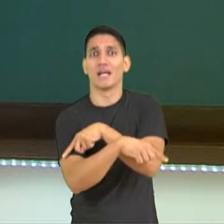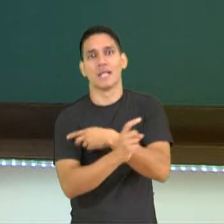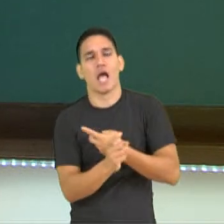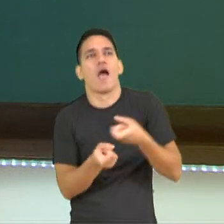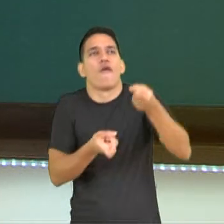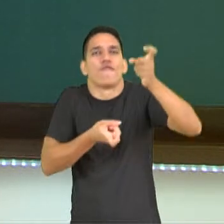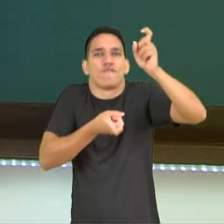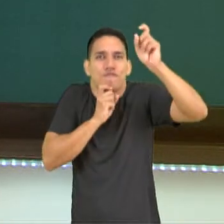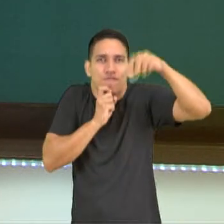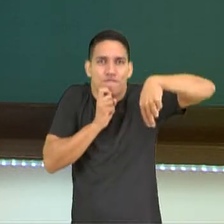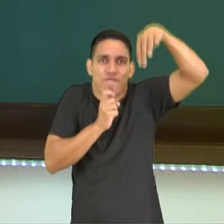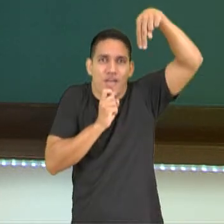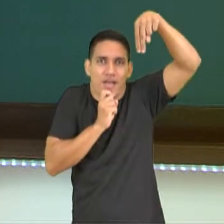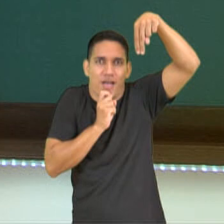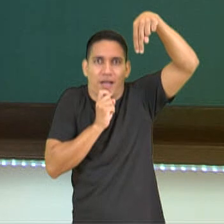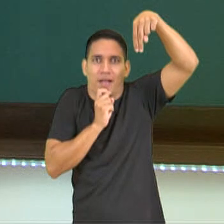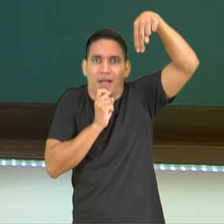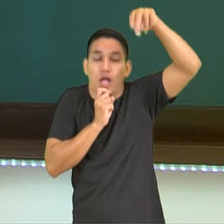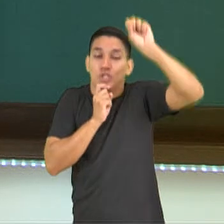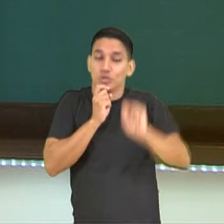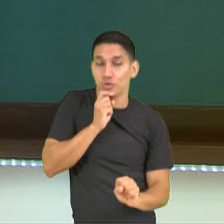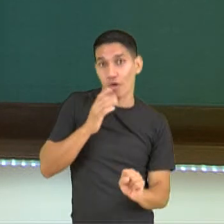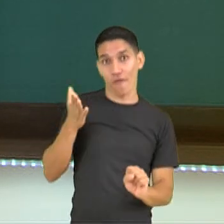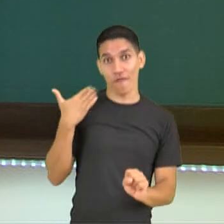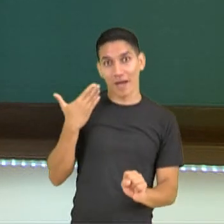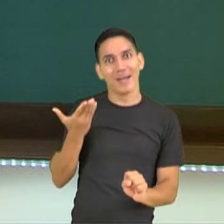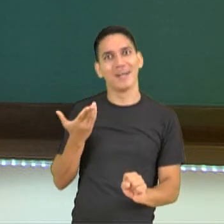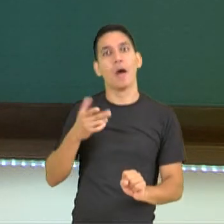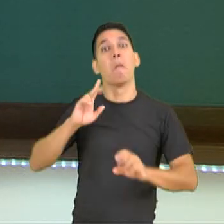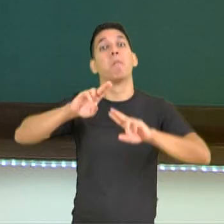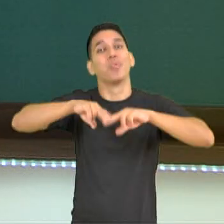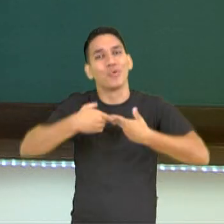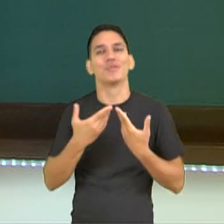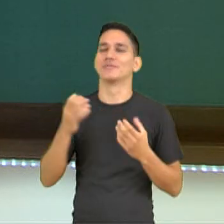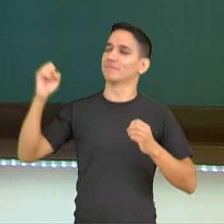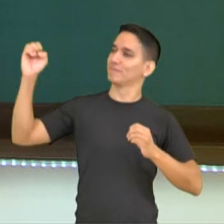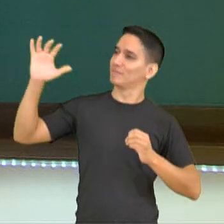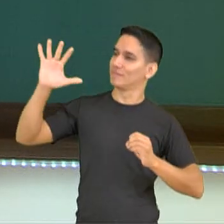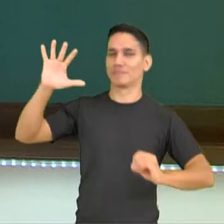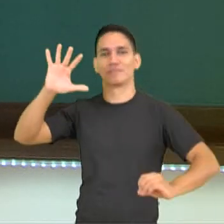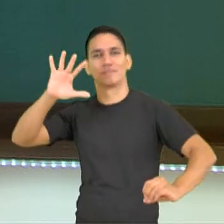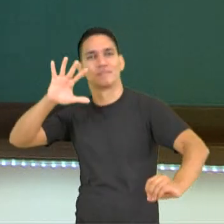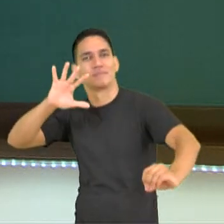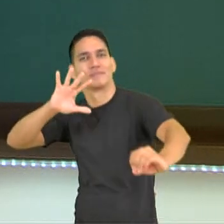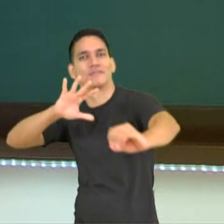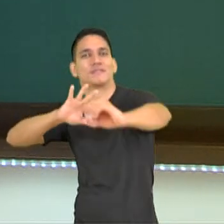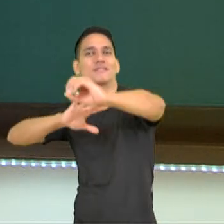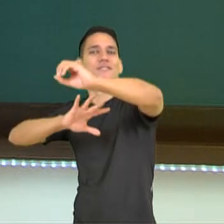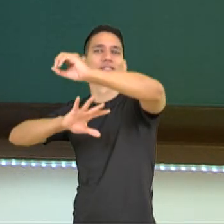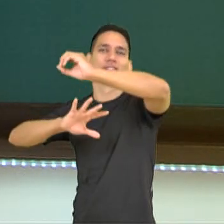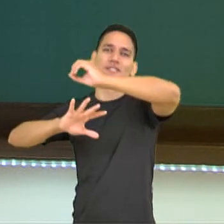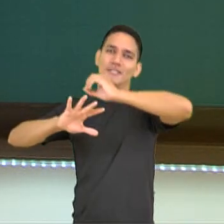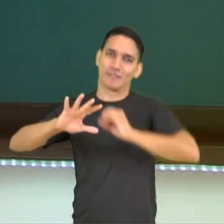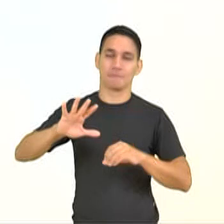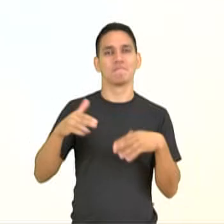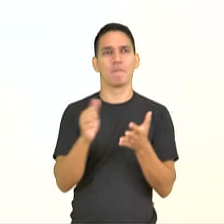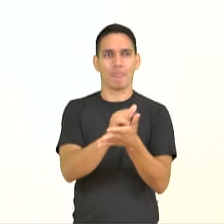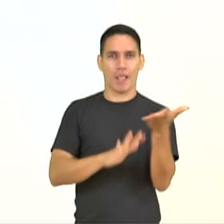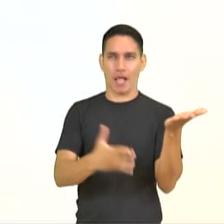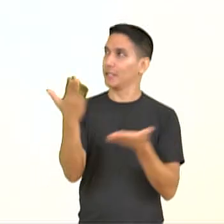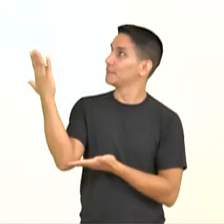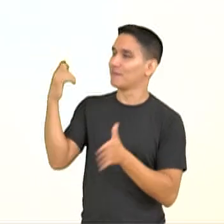norte e verão no hemisfério sul, graças ao movimento de translação. Atividadezinha ali para vocês